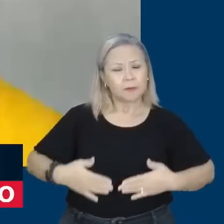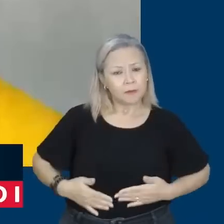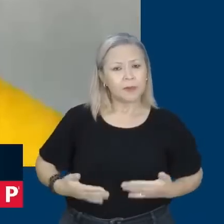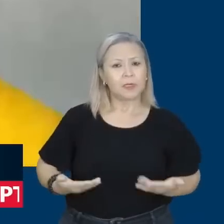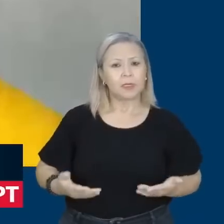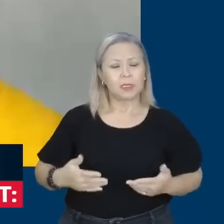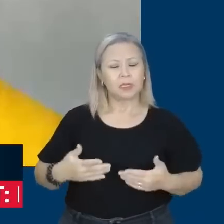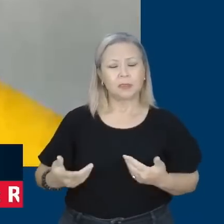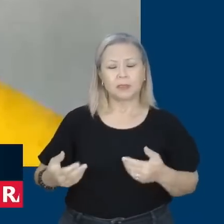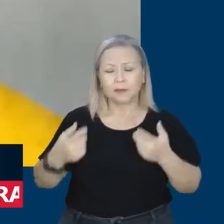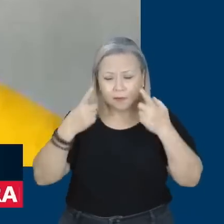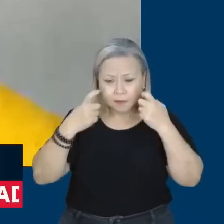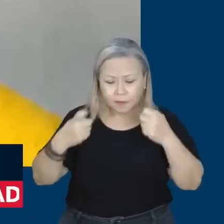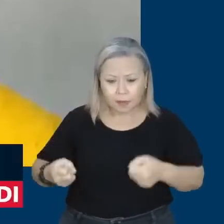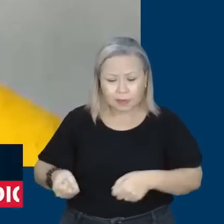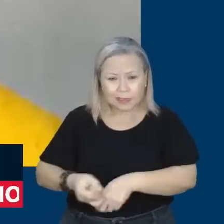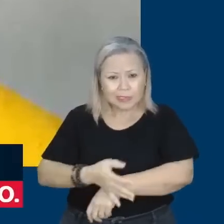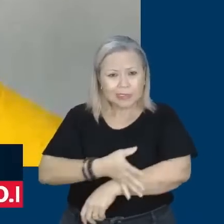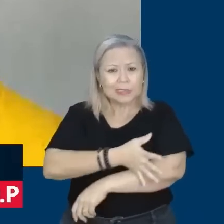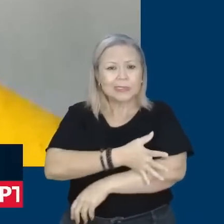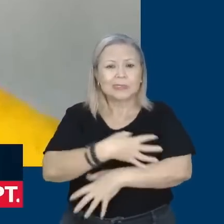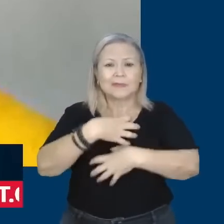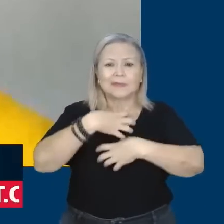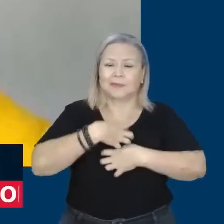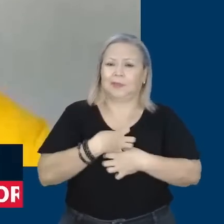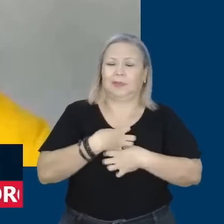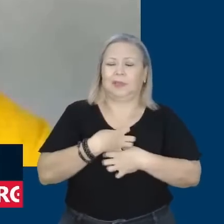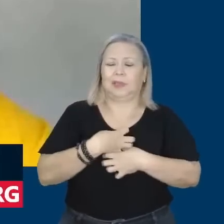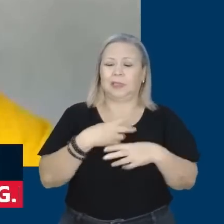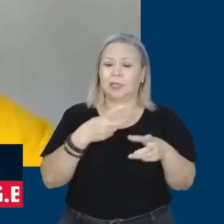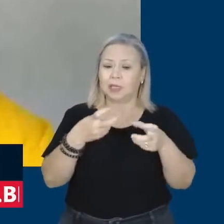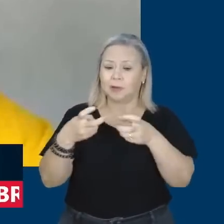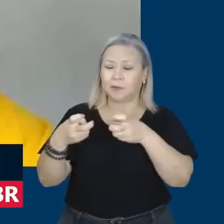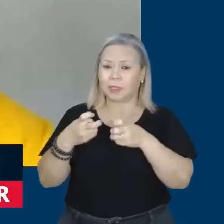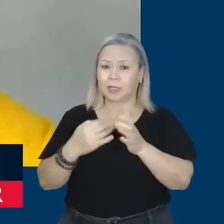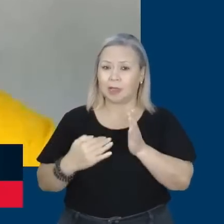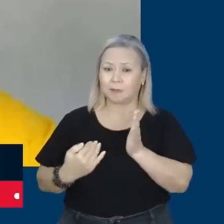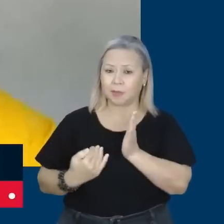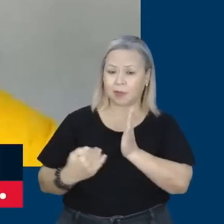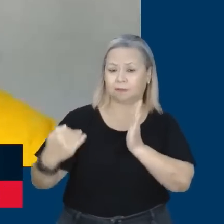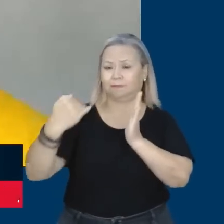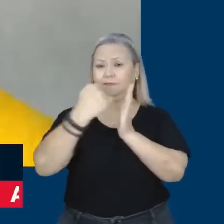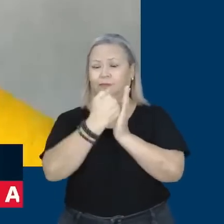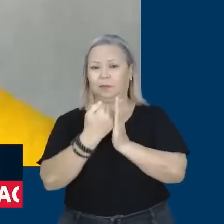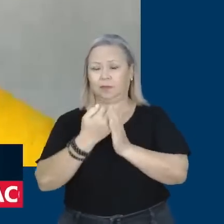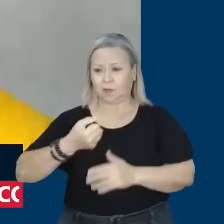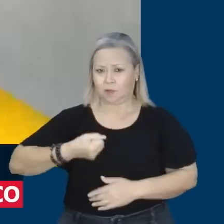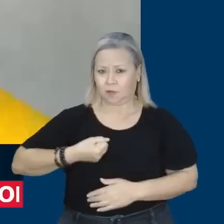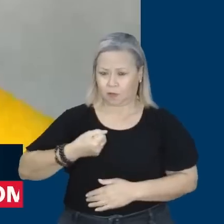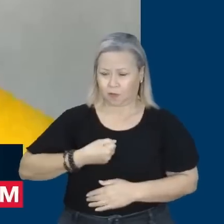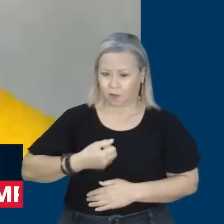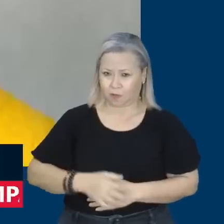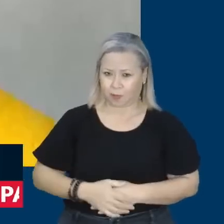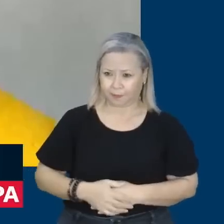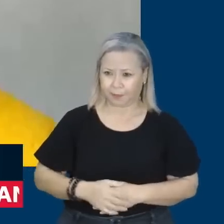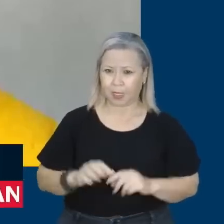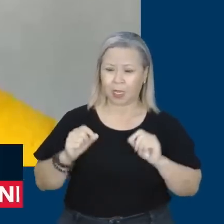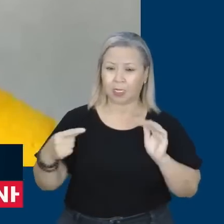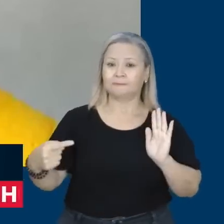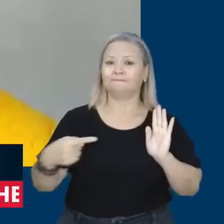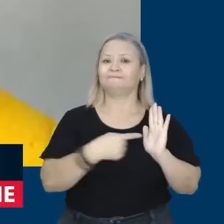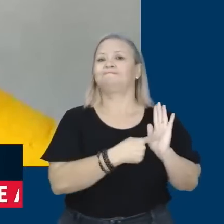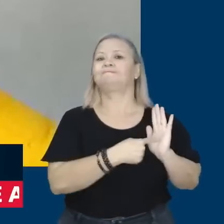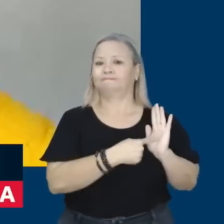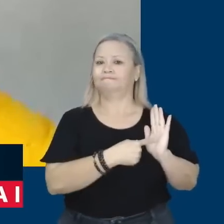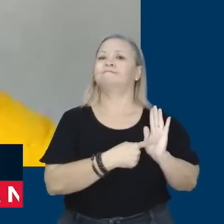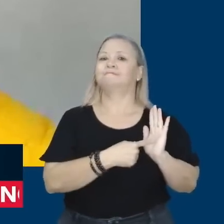violência emocional. Você vê, Amanda, que cresceu o número de denúncias